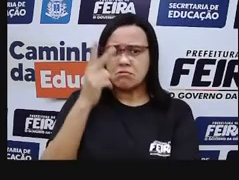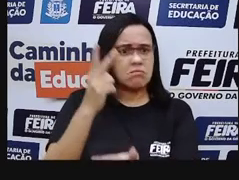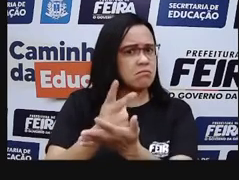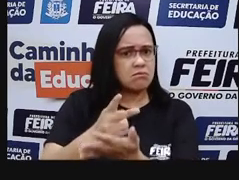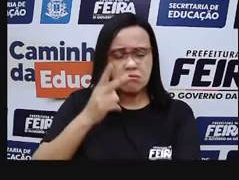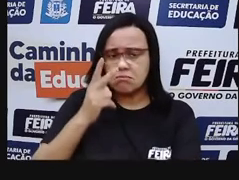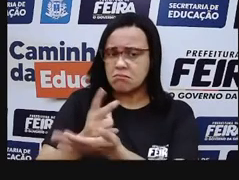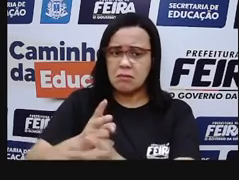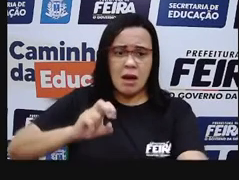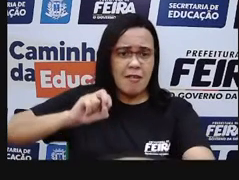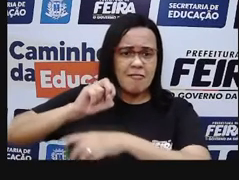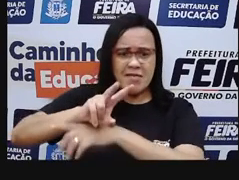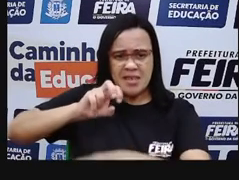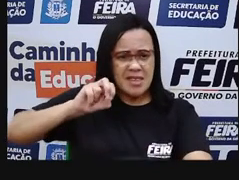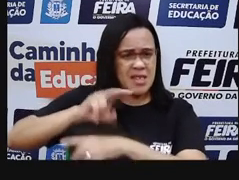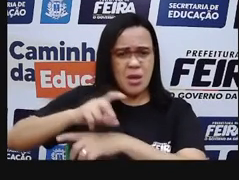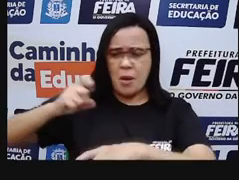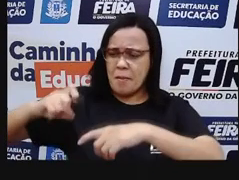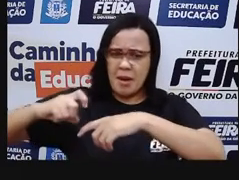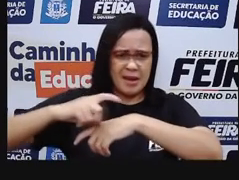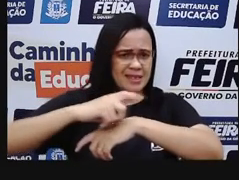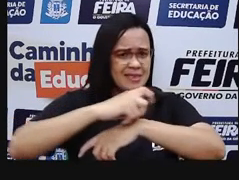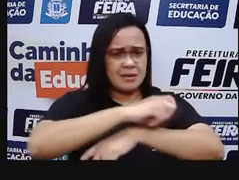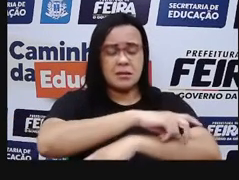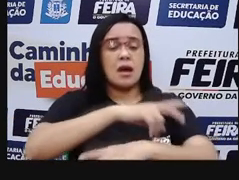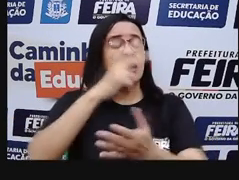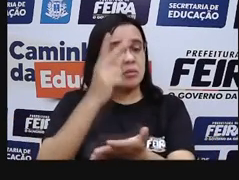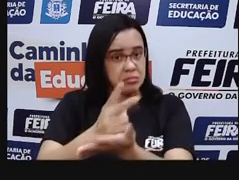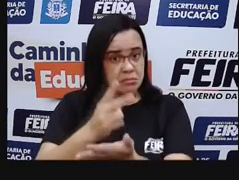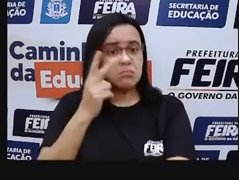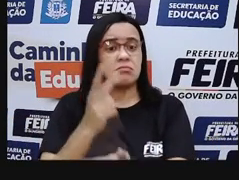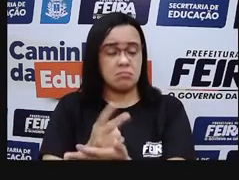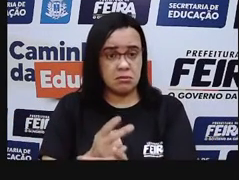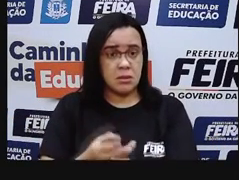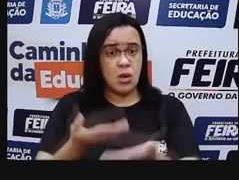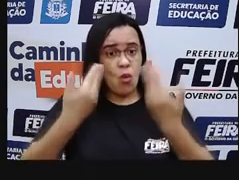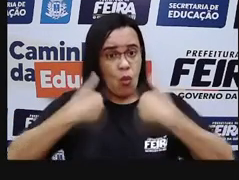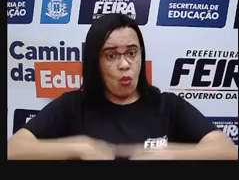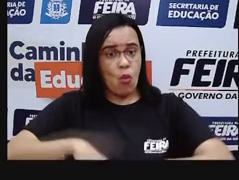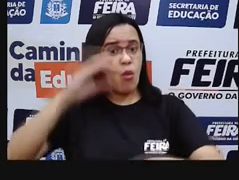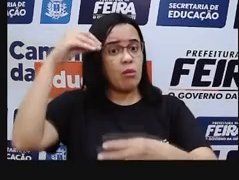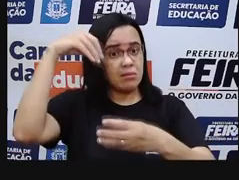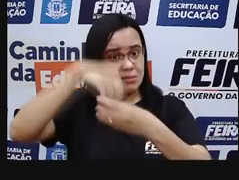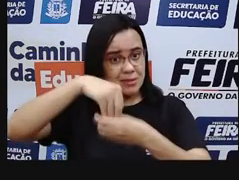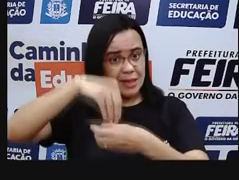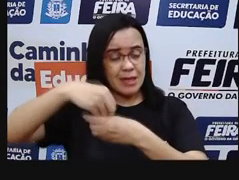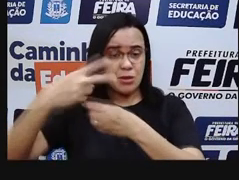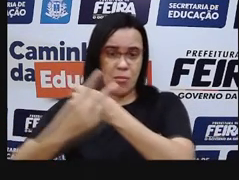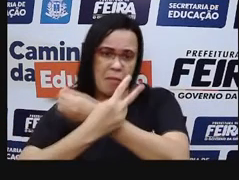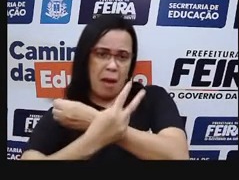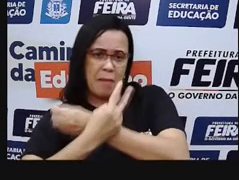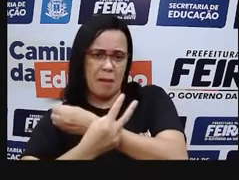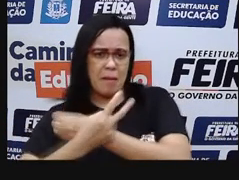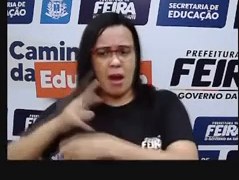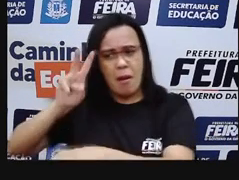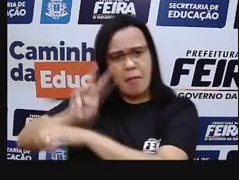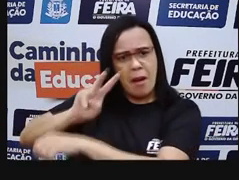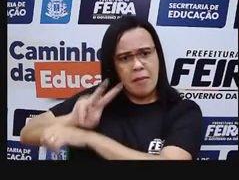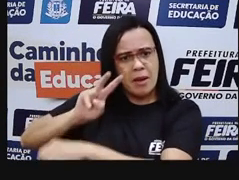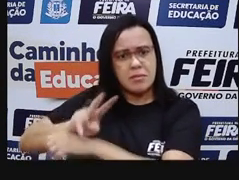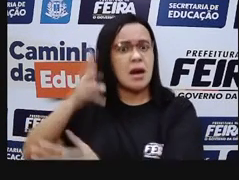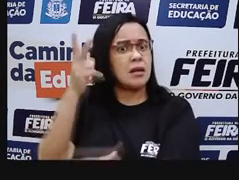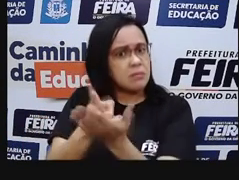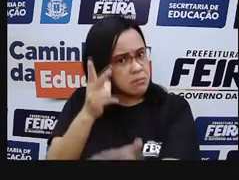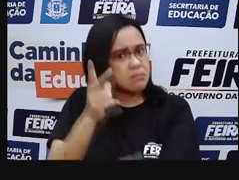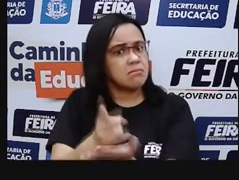mas só que não toda hora que a gente fica doente porque nós temos nos também célula e vão estar